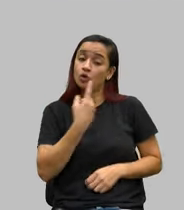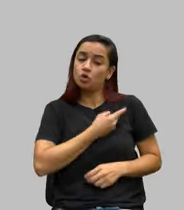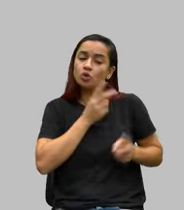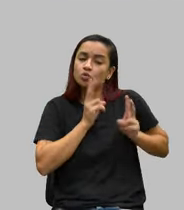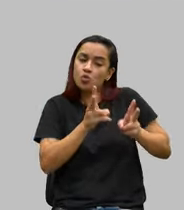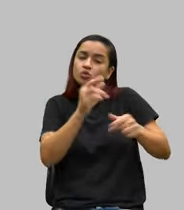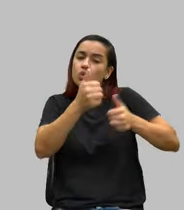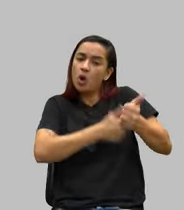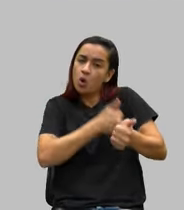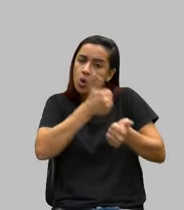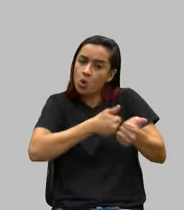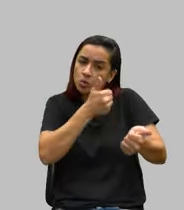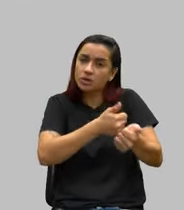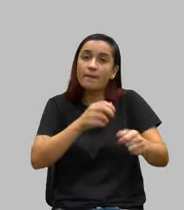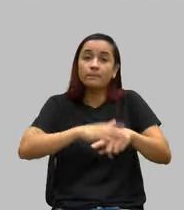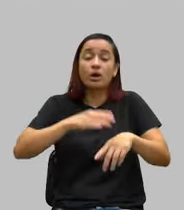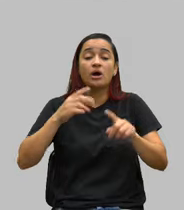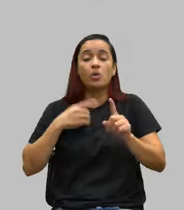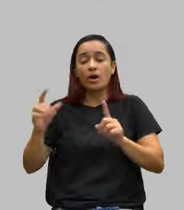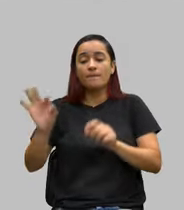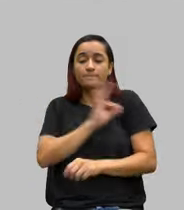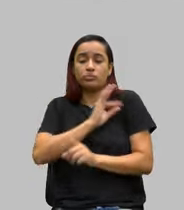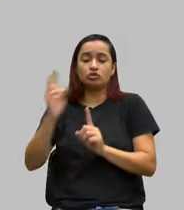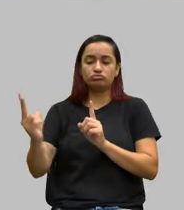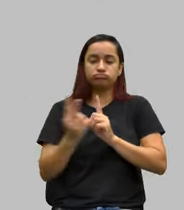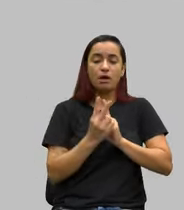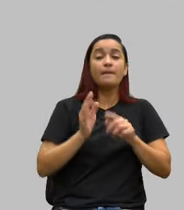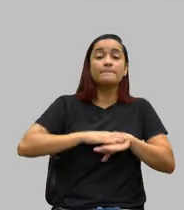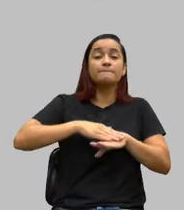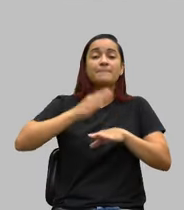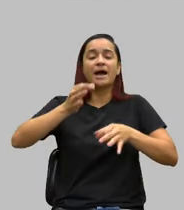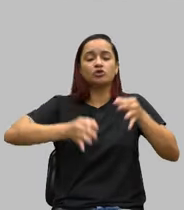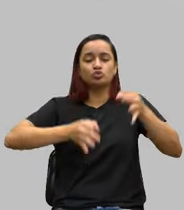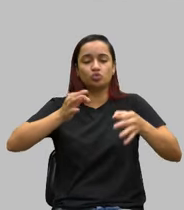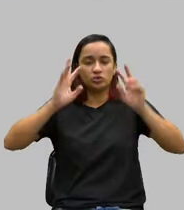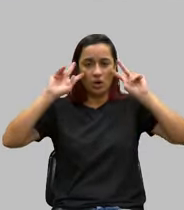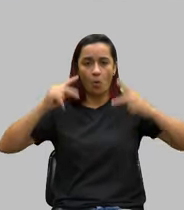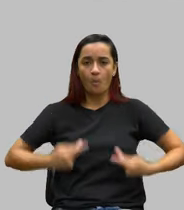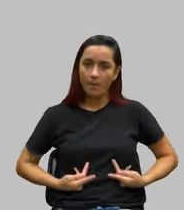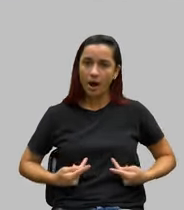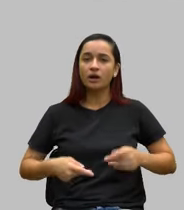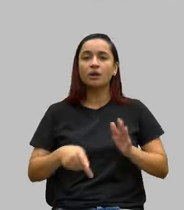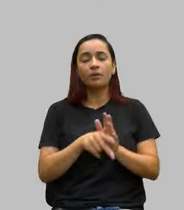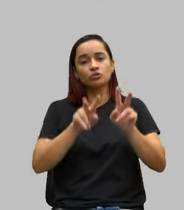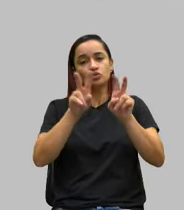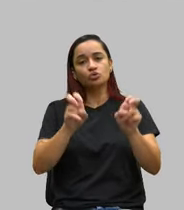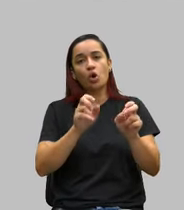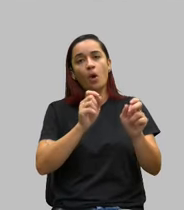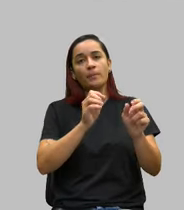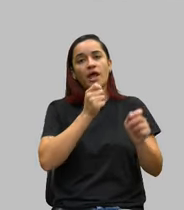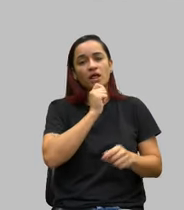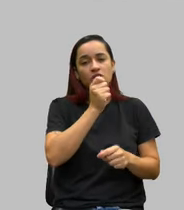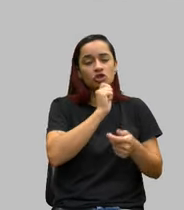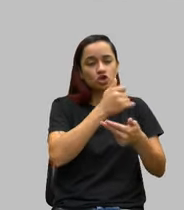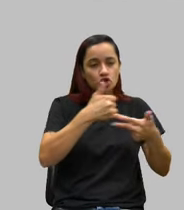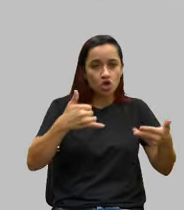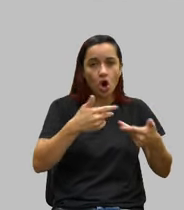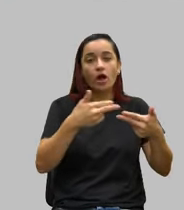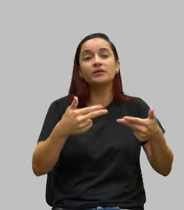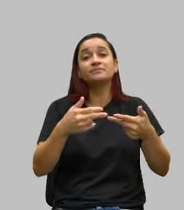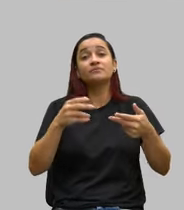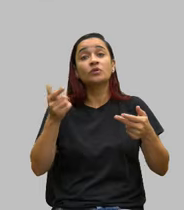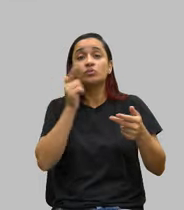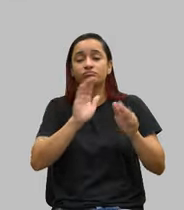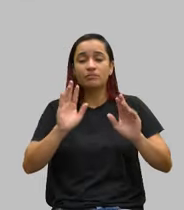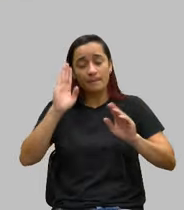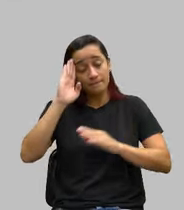abordagem mais humana e justa em relação às drogas que priorize a saúde pública e os